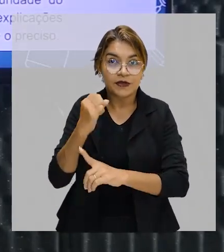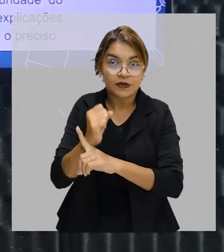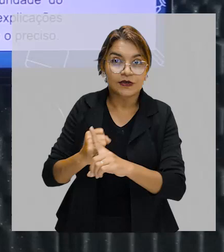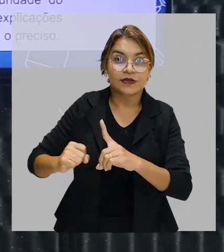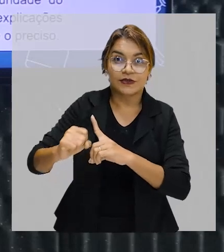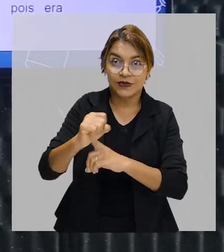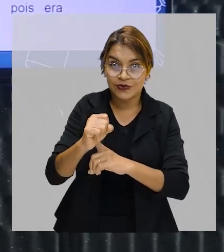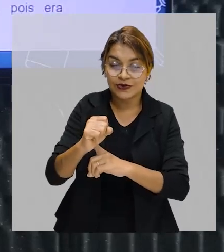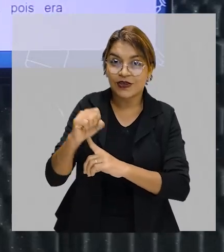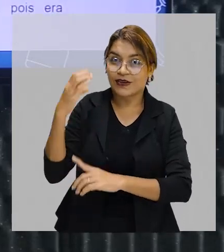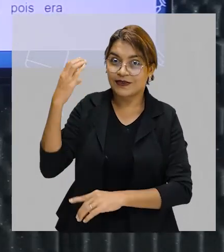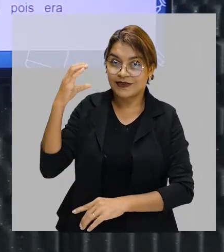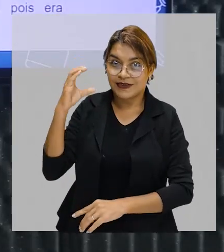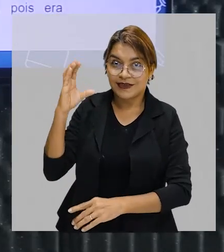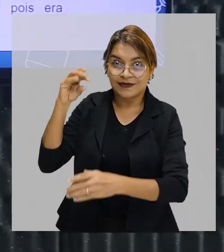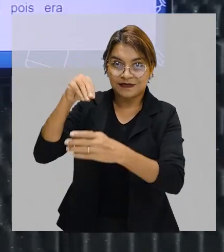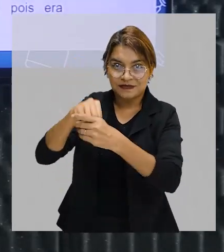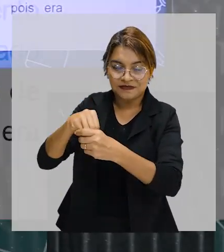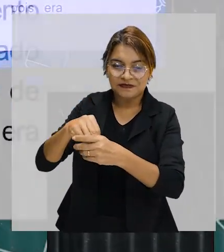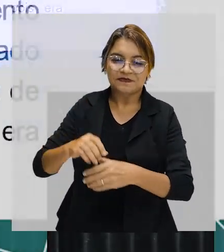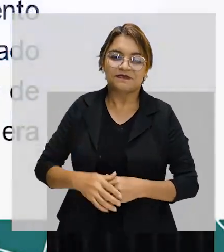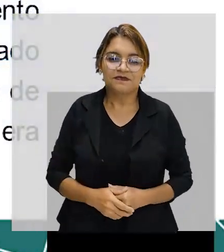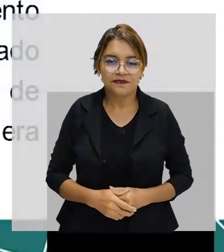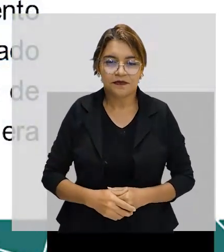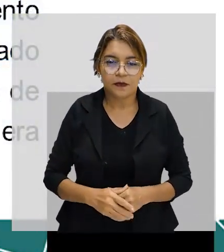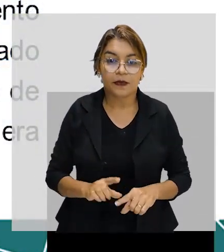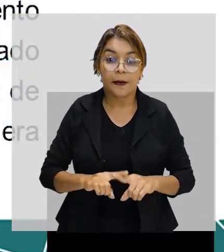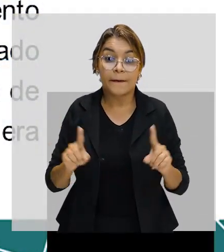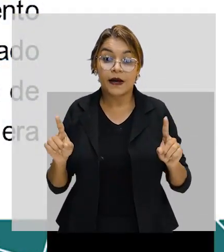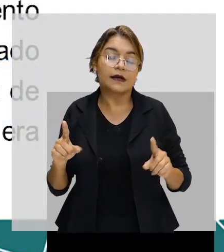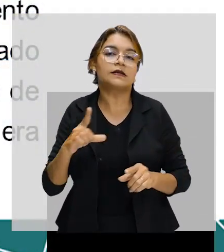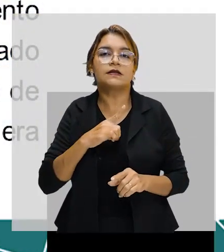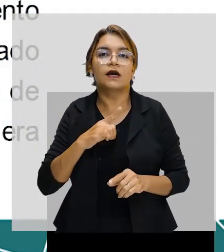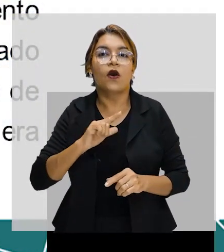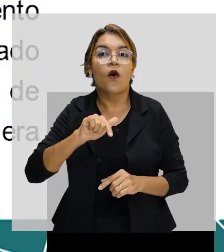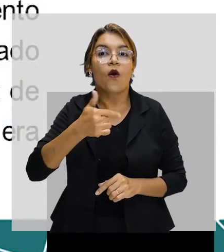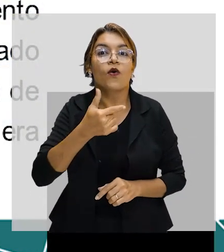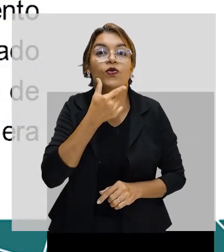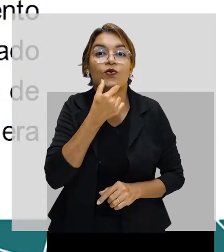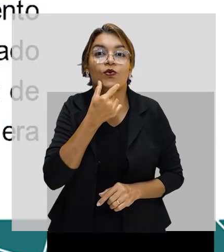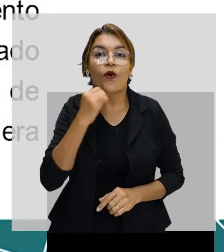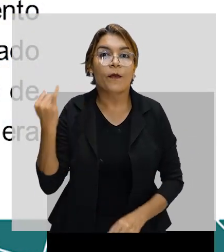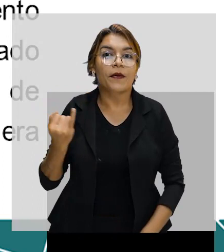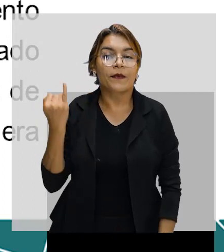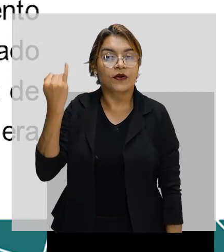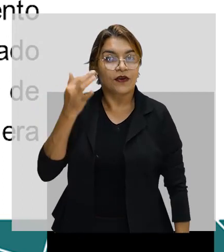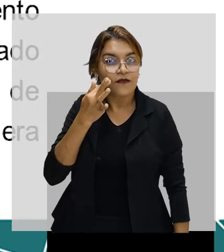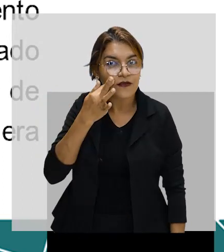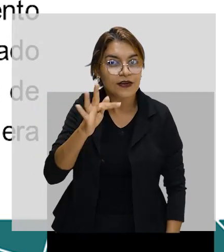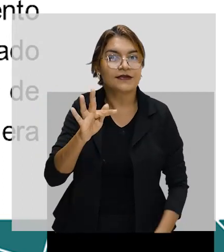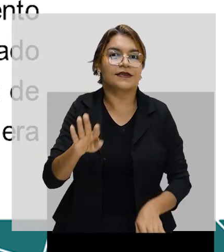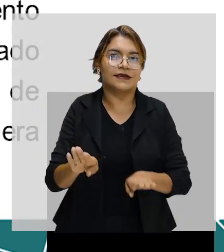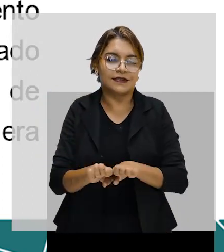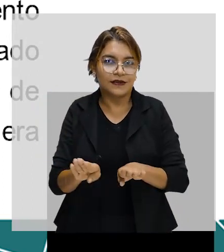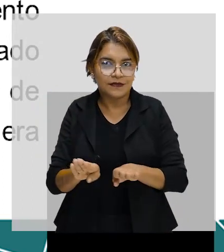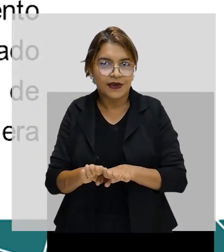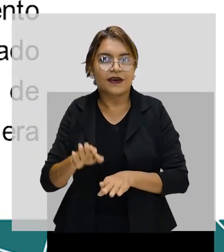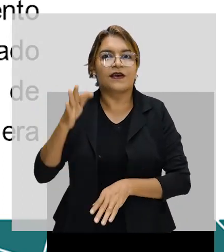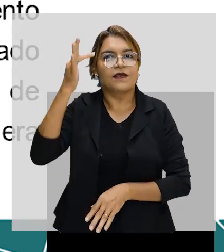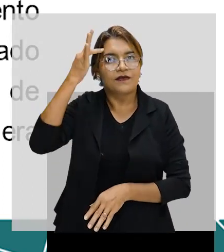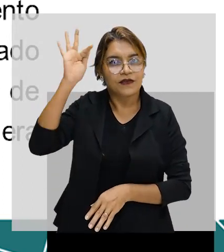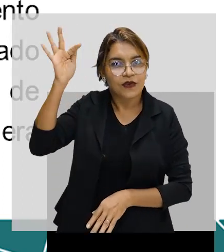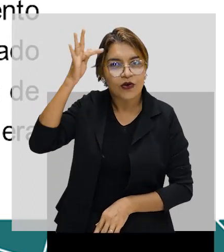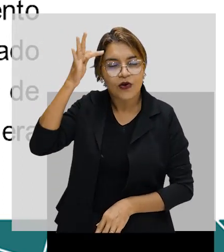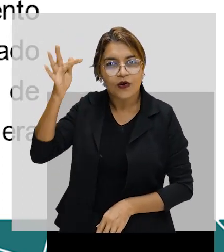como ciência. Só que aí tem outro cara também que é importante, que é francês, que foi filósofo,